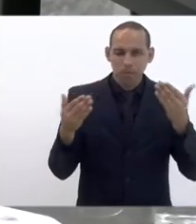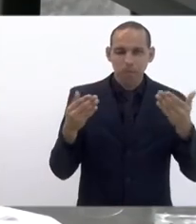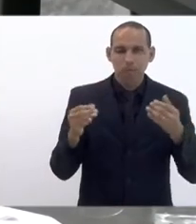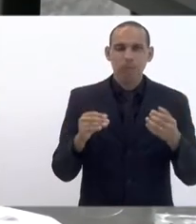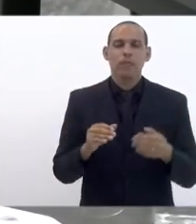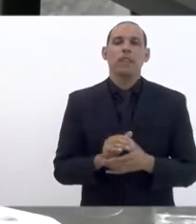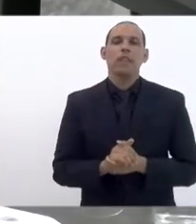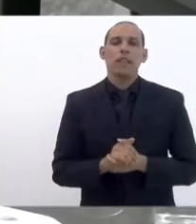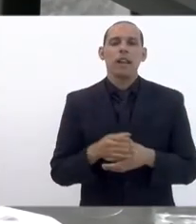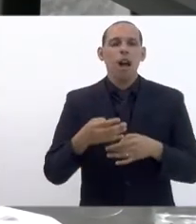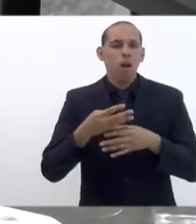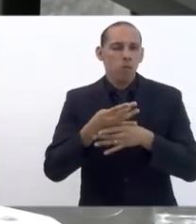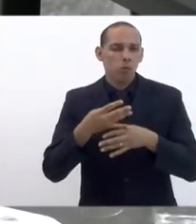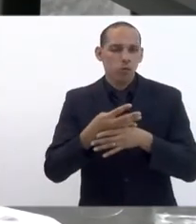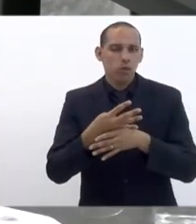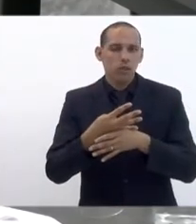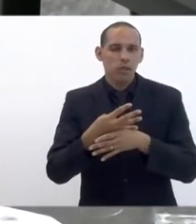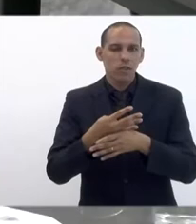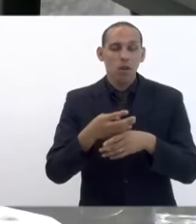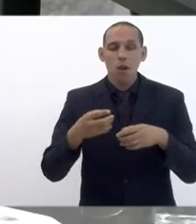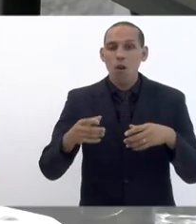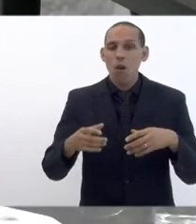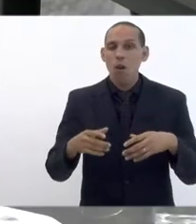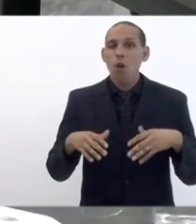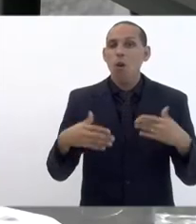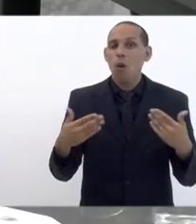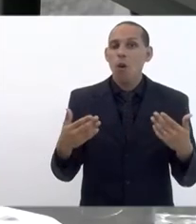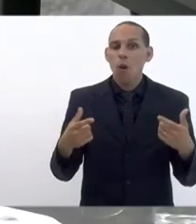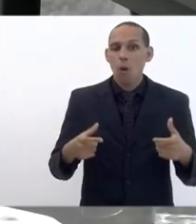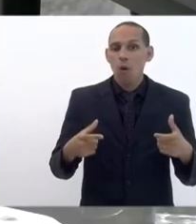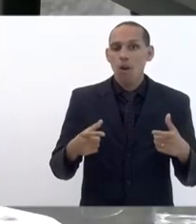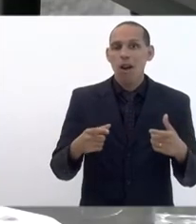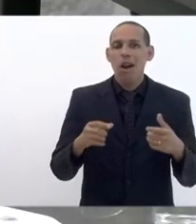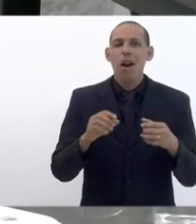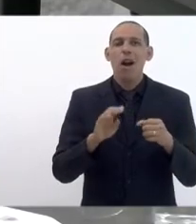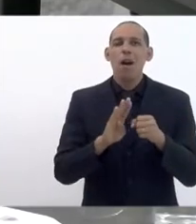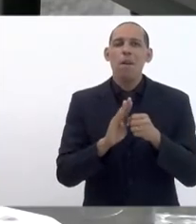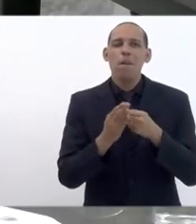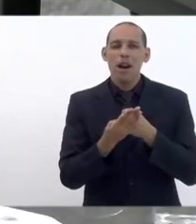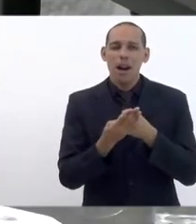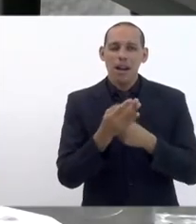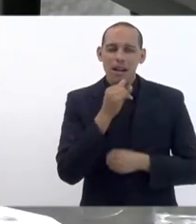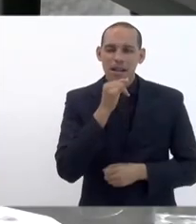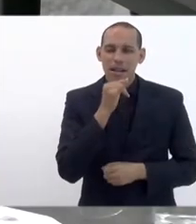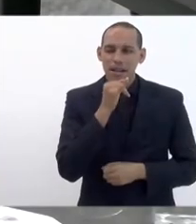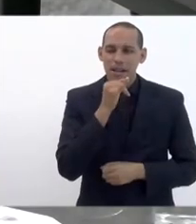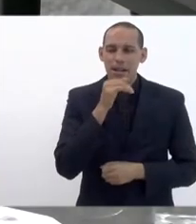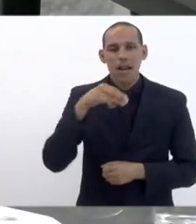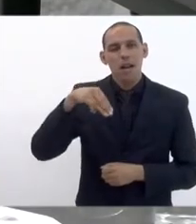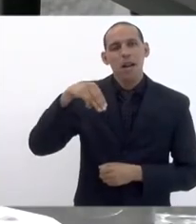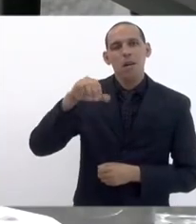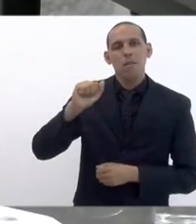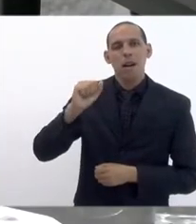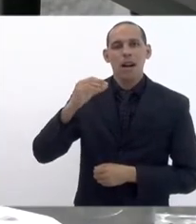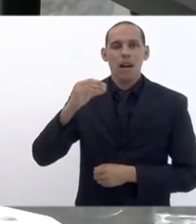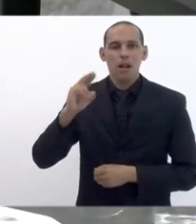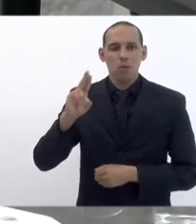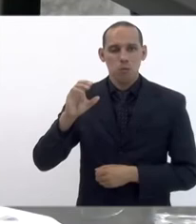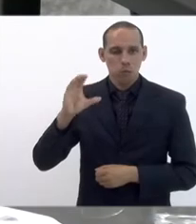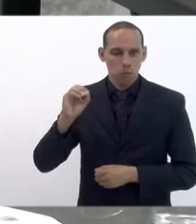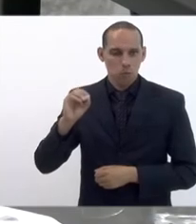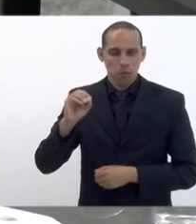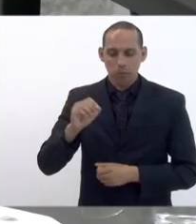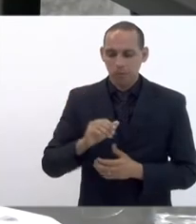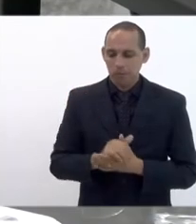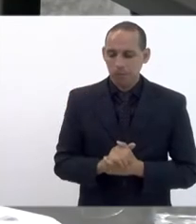municípios que bairros... vou dar um exemplo do município de Macuco. Tem uma